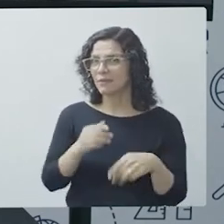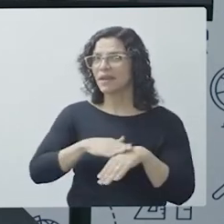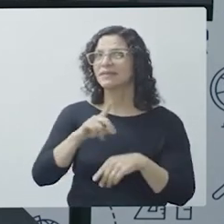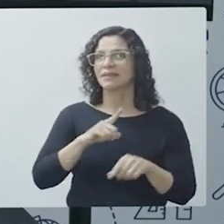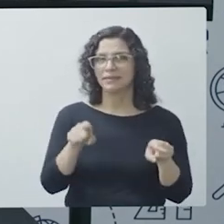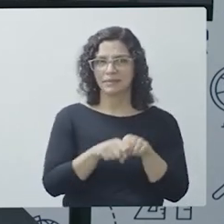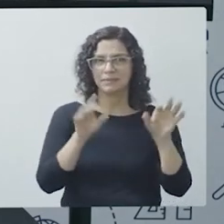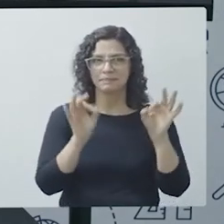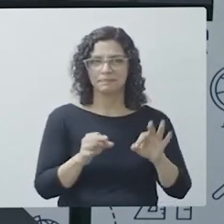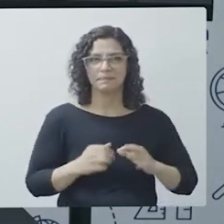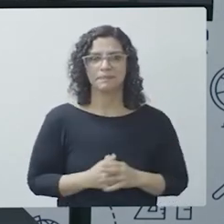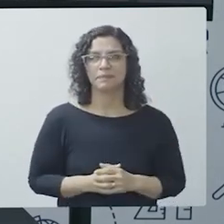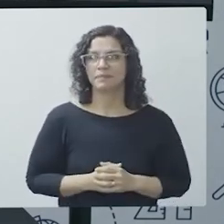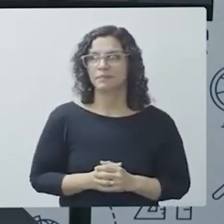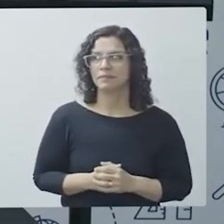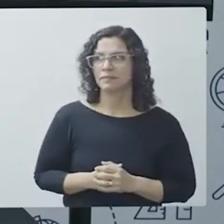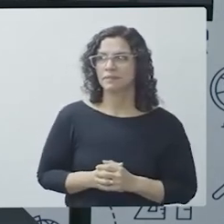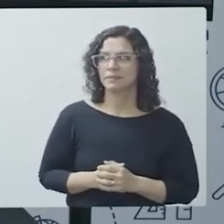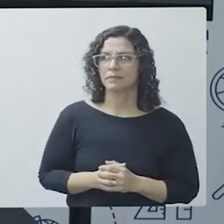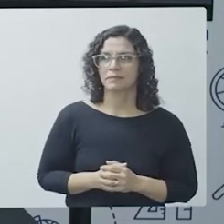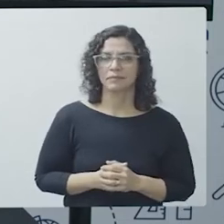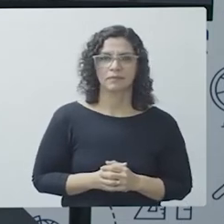fazer, não é mesmo?